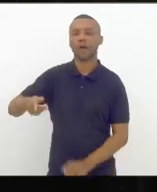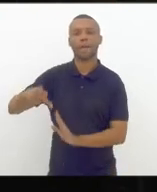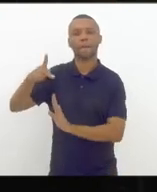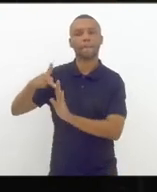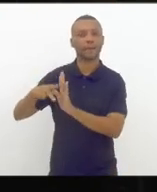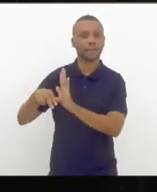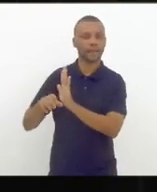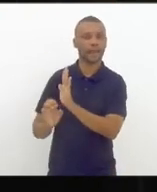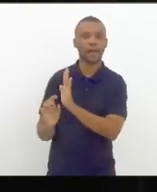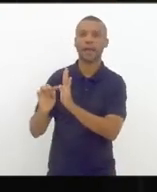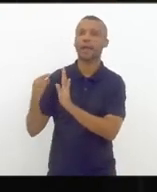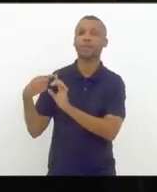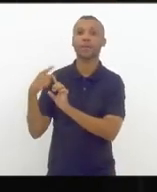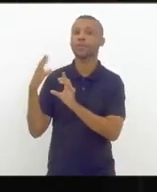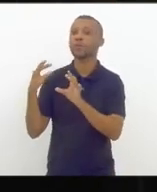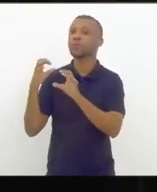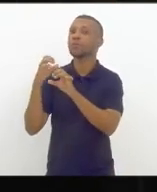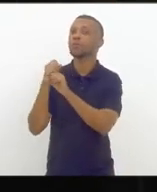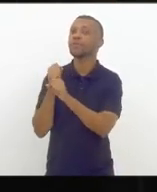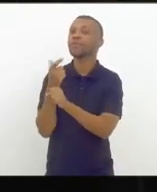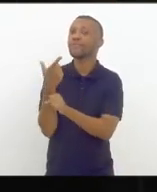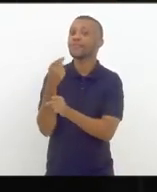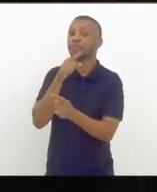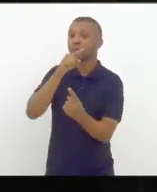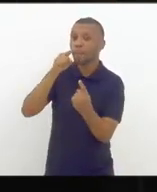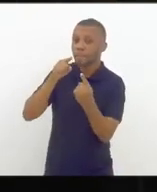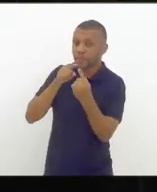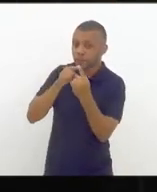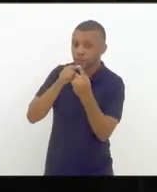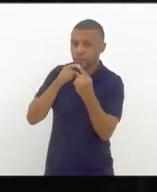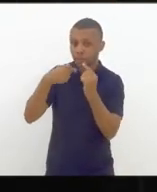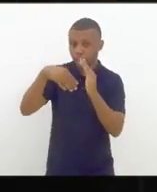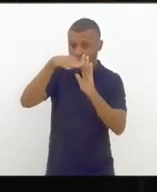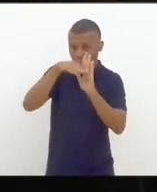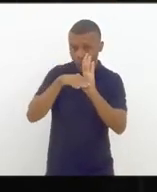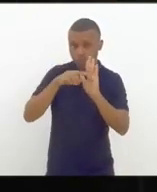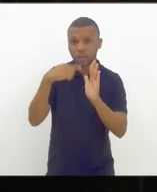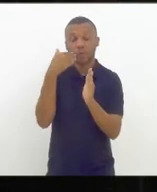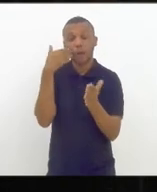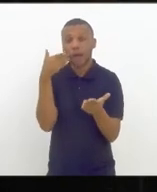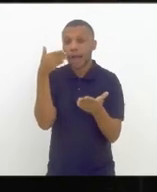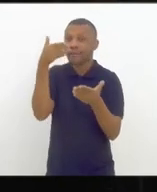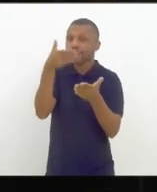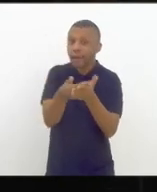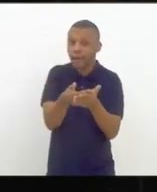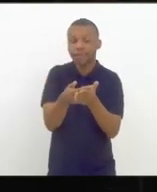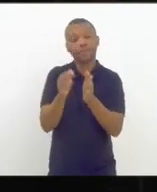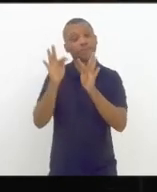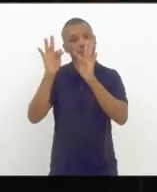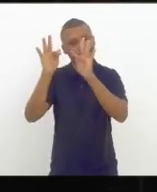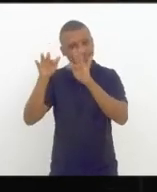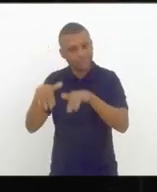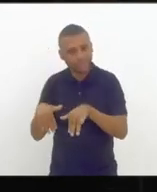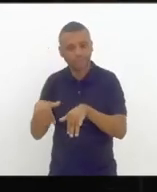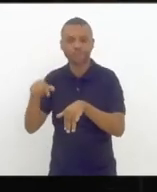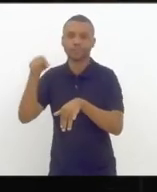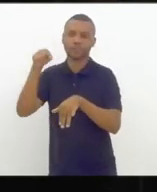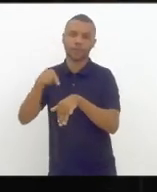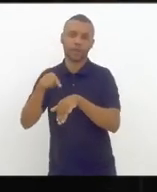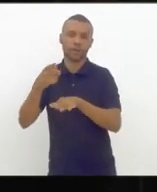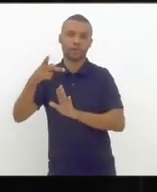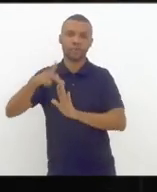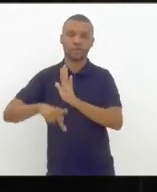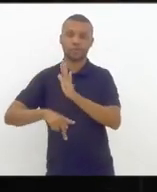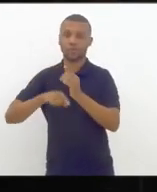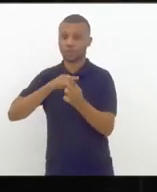as suas 20 metas até o presente momento nós estamos vésperas da Inspiração da vigência do plano às 20